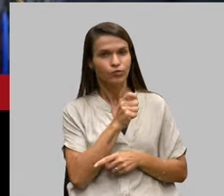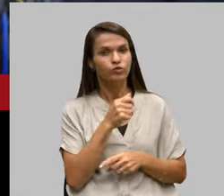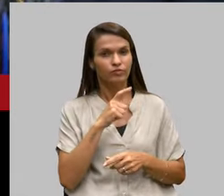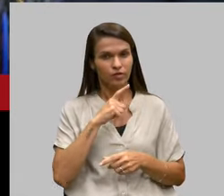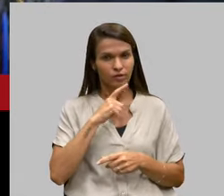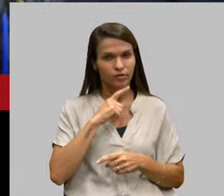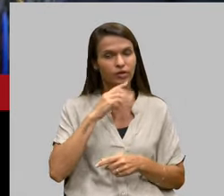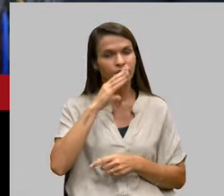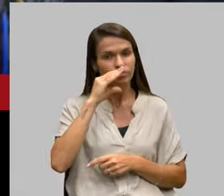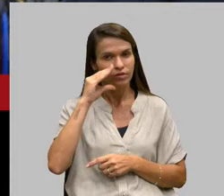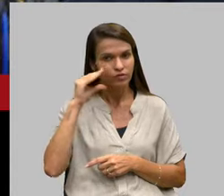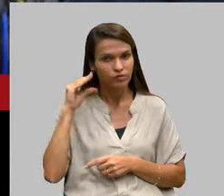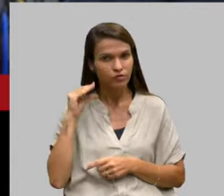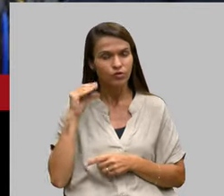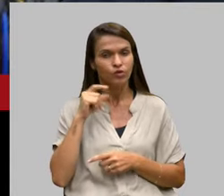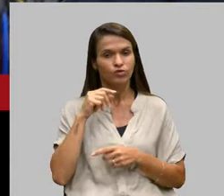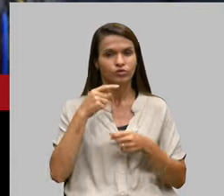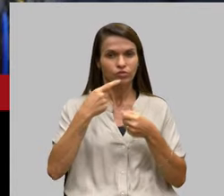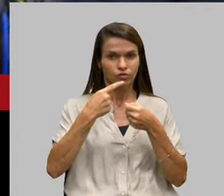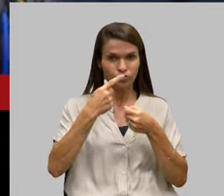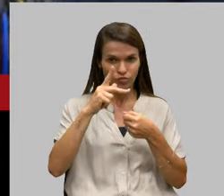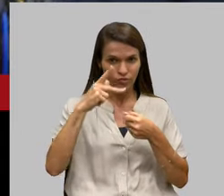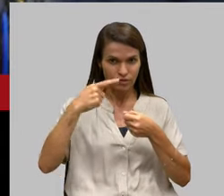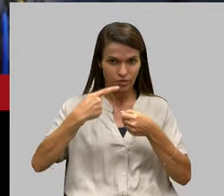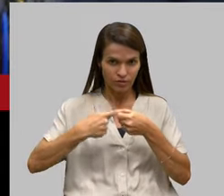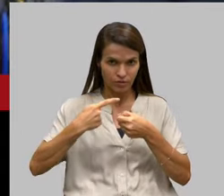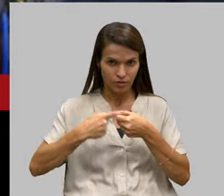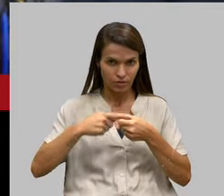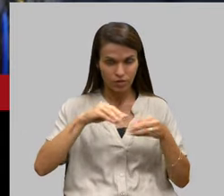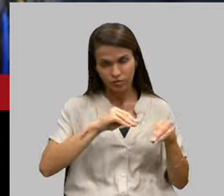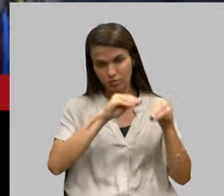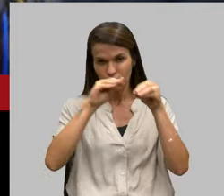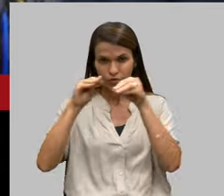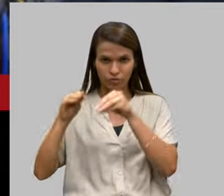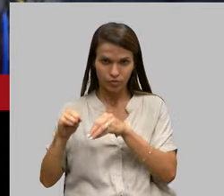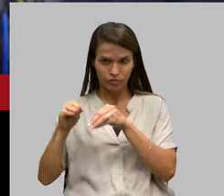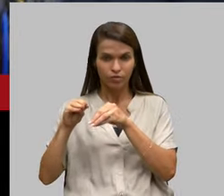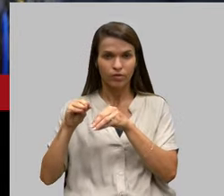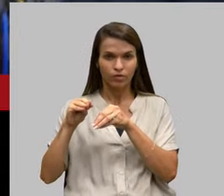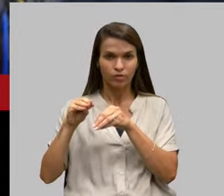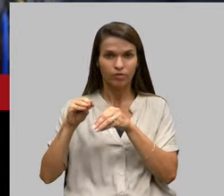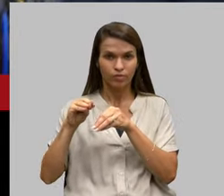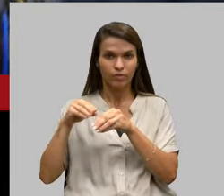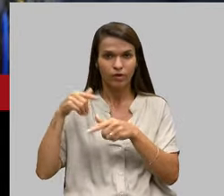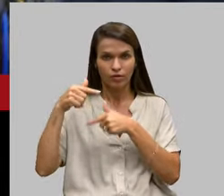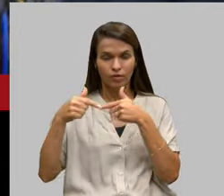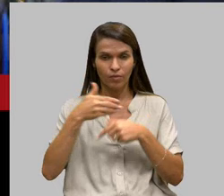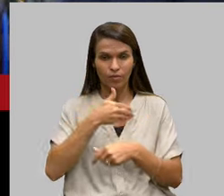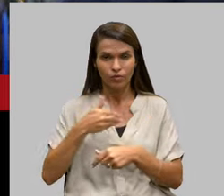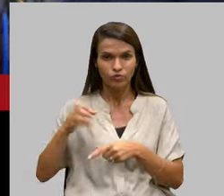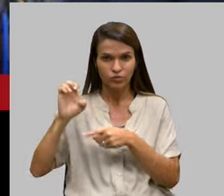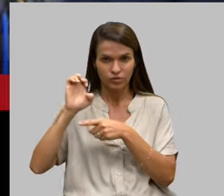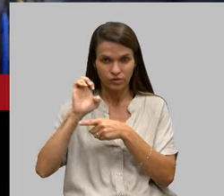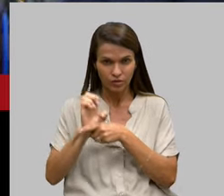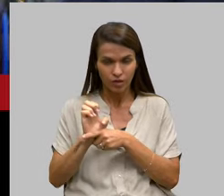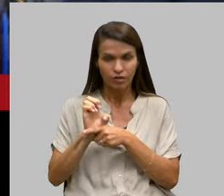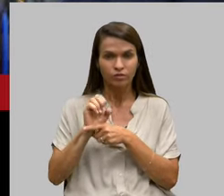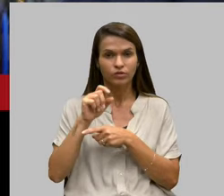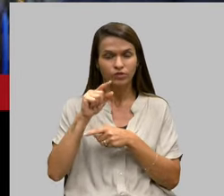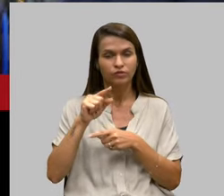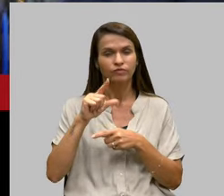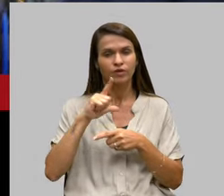servidores do seu município migrando para o Né para o serviço público do estado e isso vai